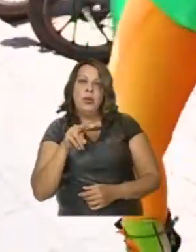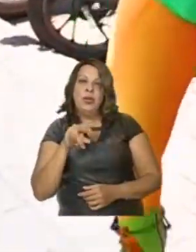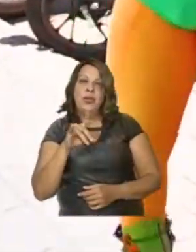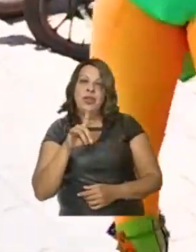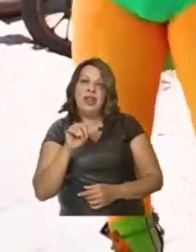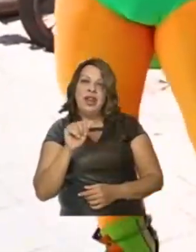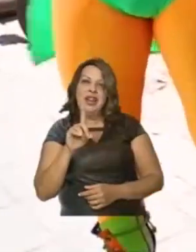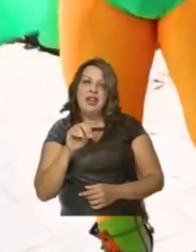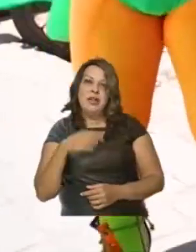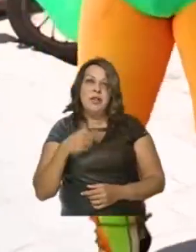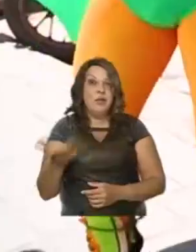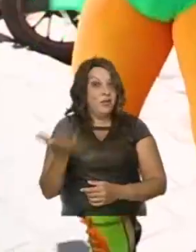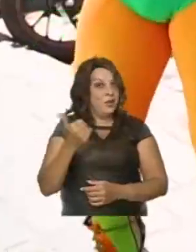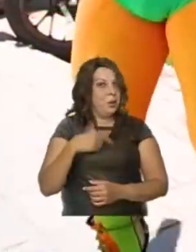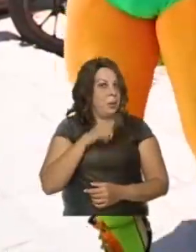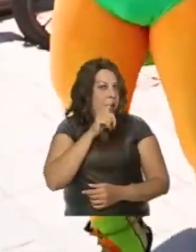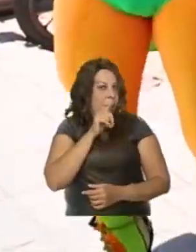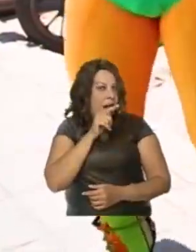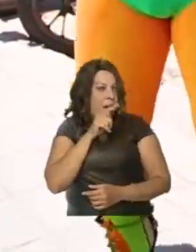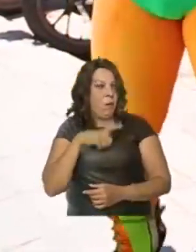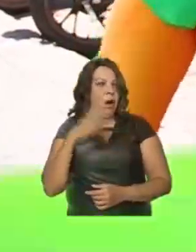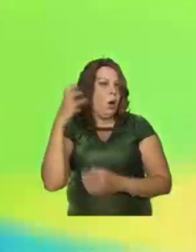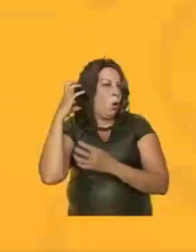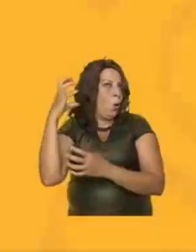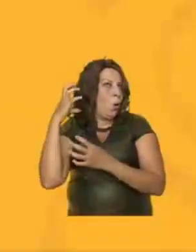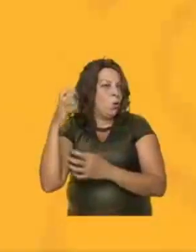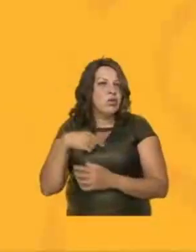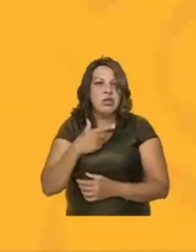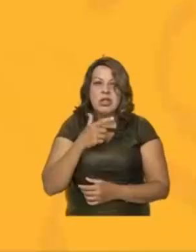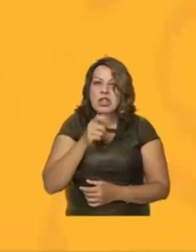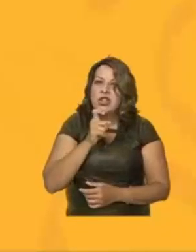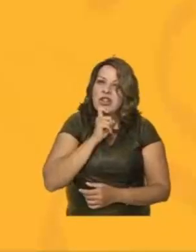sua água de coco geladinha e venha garantir seu Caju Cap.